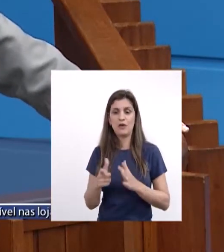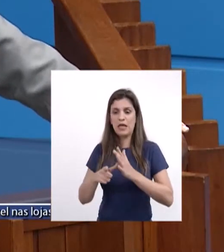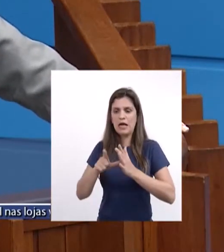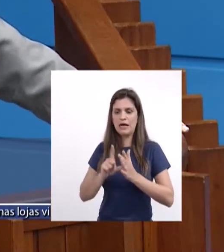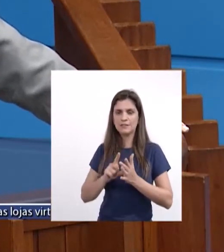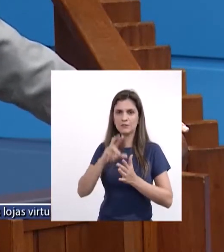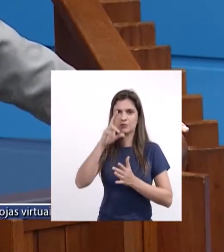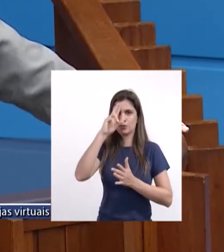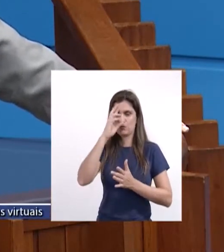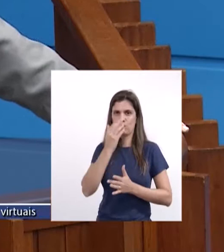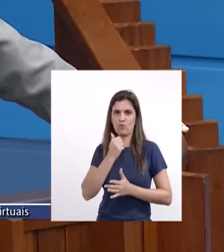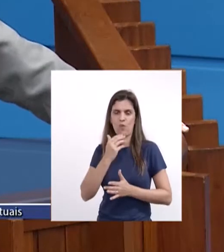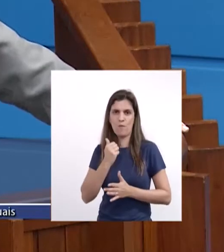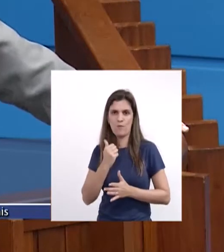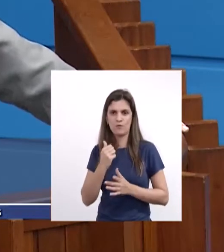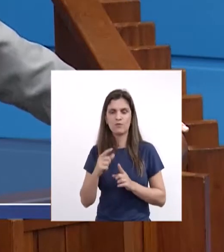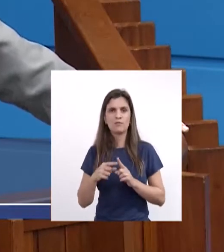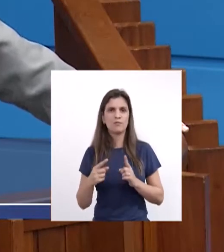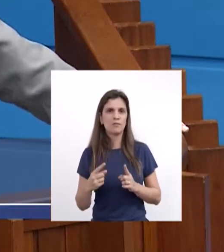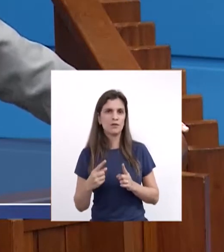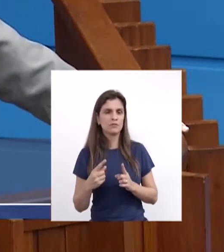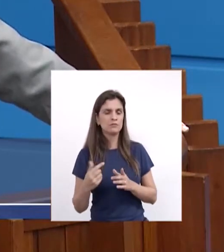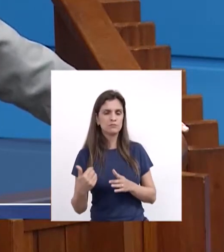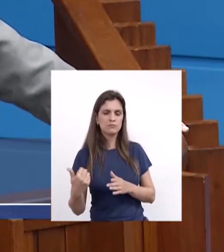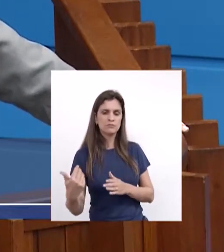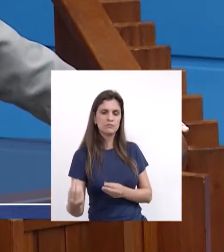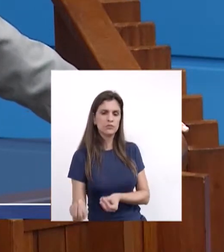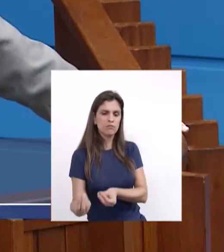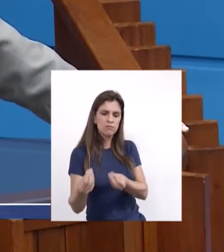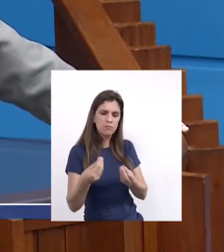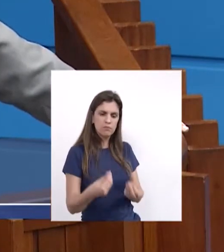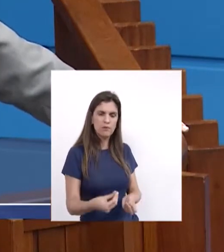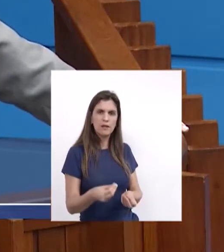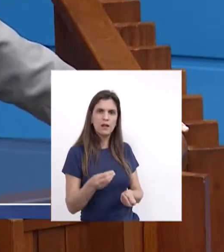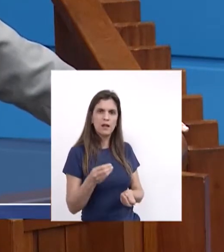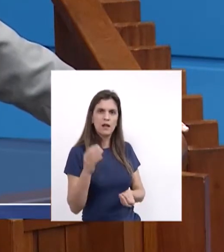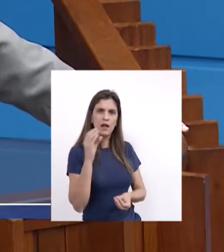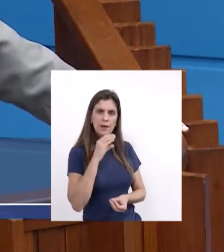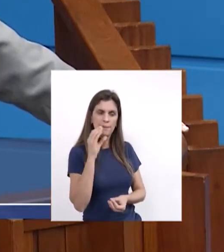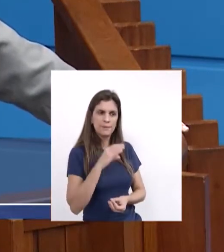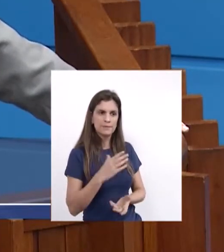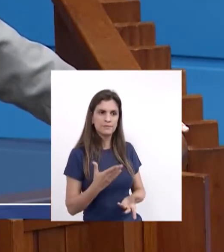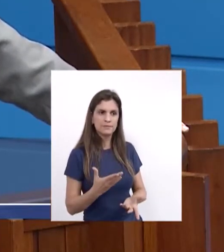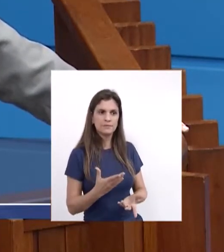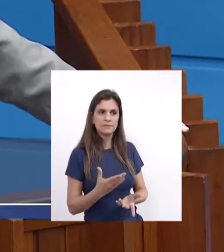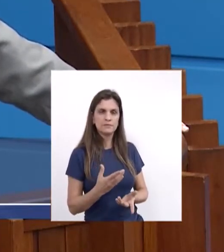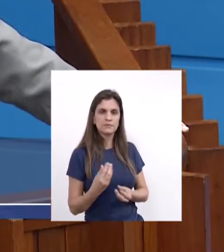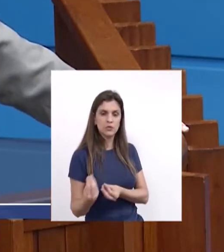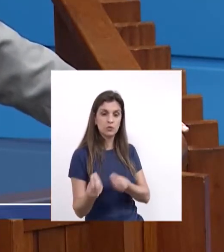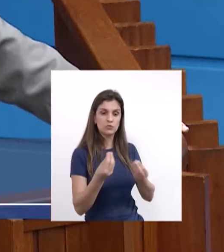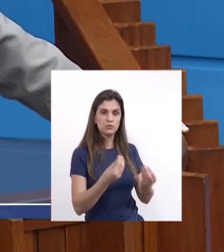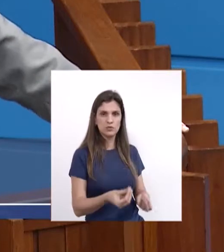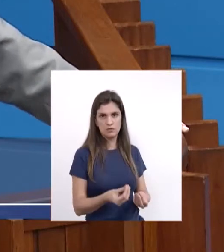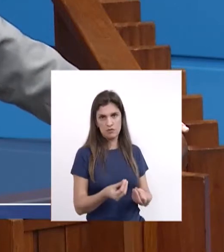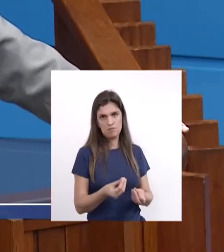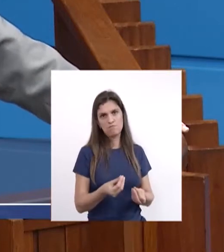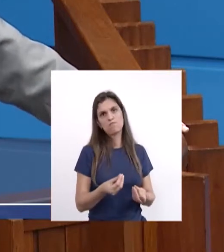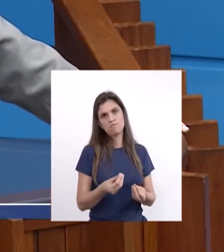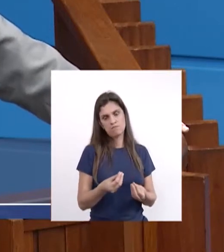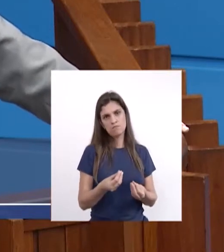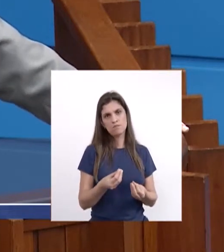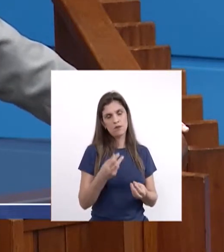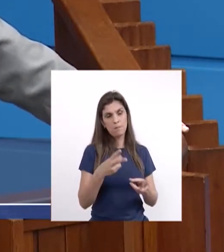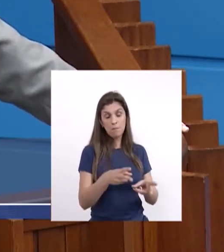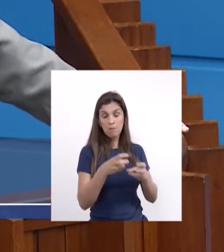já tinha a concessão da liminar. Ela entendeu e compreendeu o grave